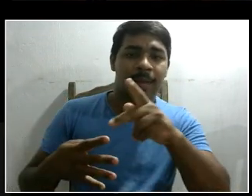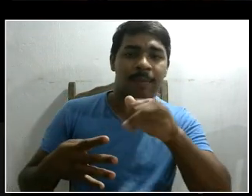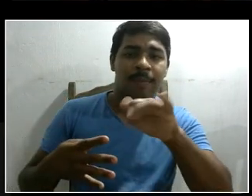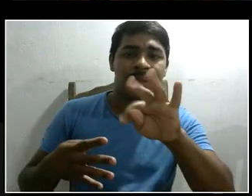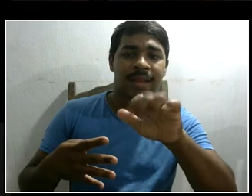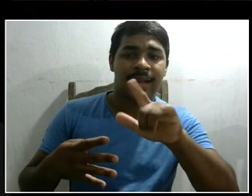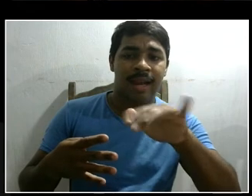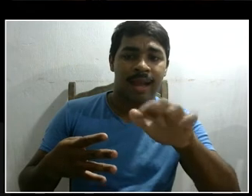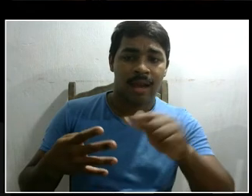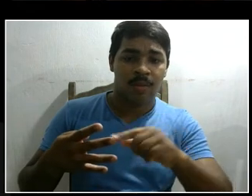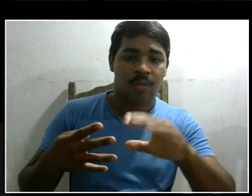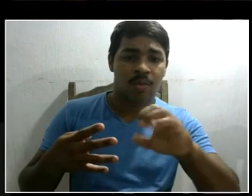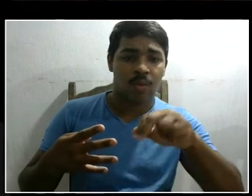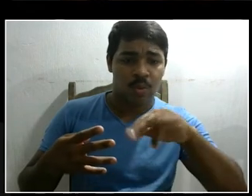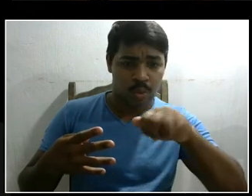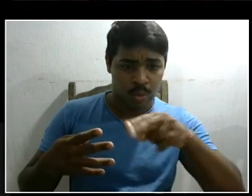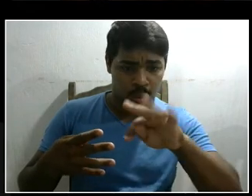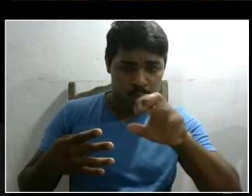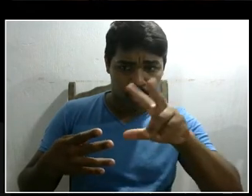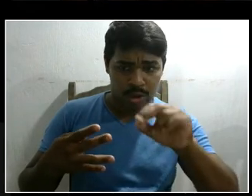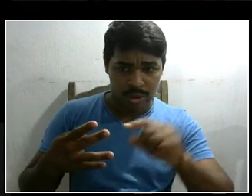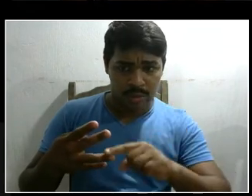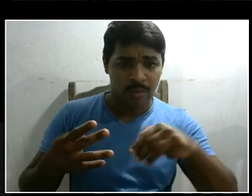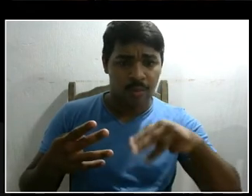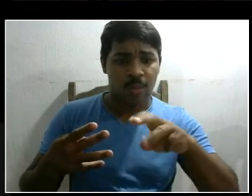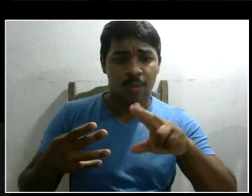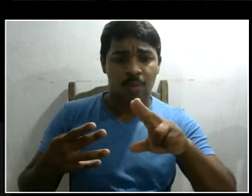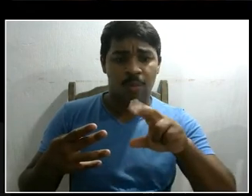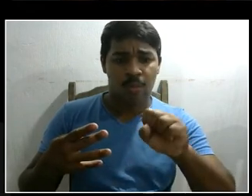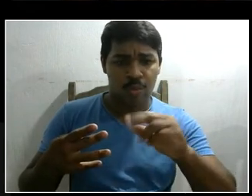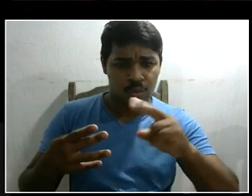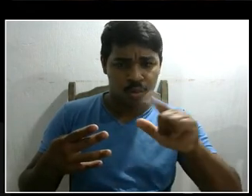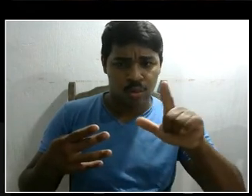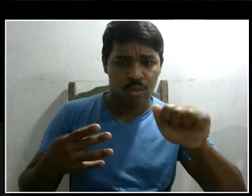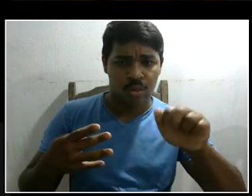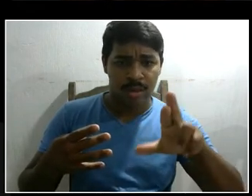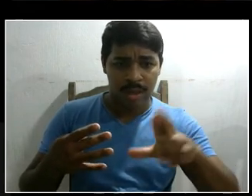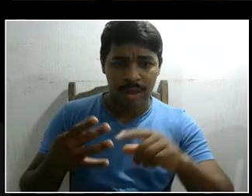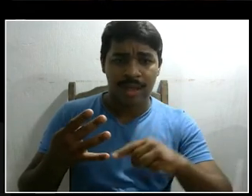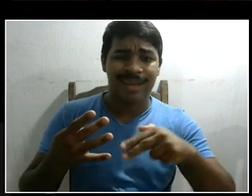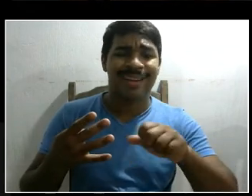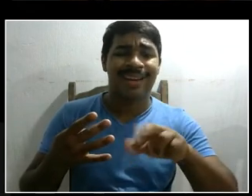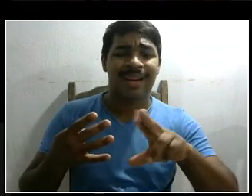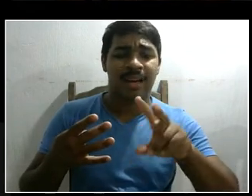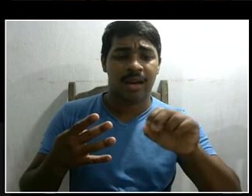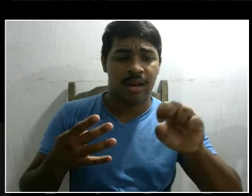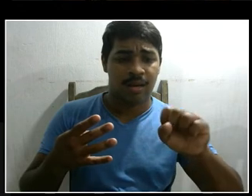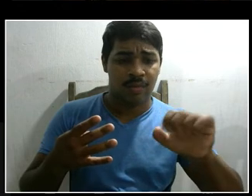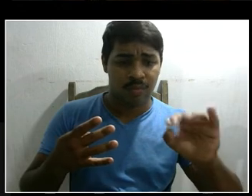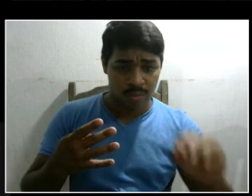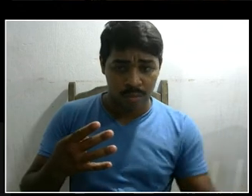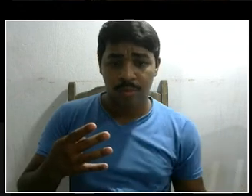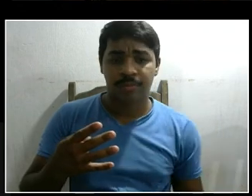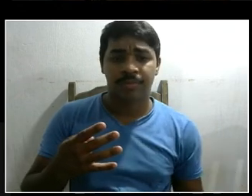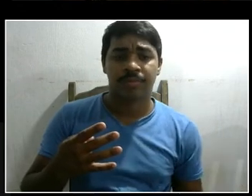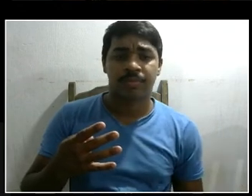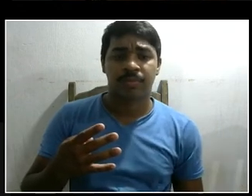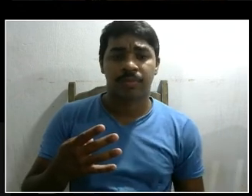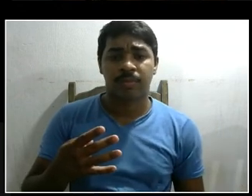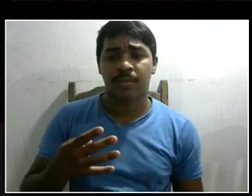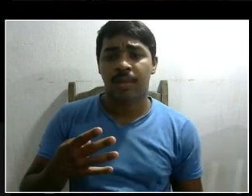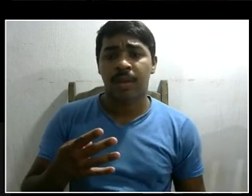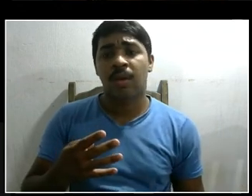tecido muscular e o tecido nervoso, que é o que a gente vai falar sobre eles agora. Então, ao estudar os